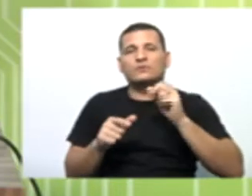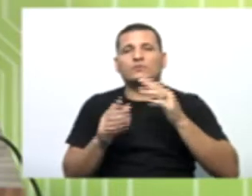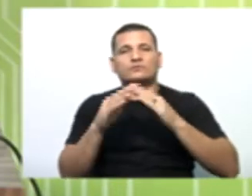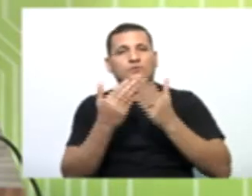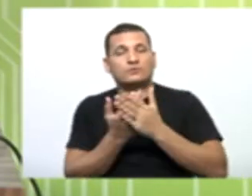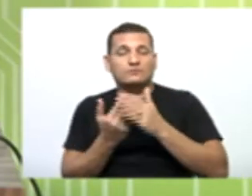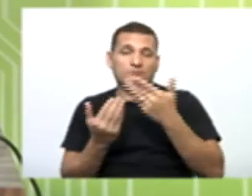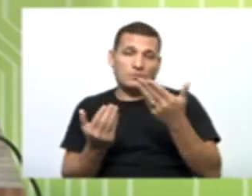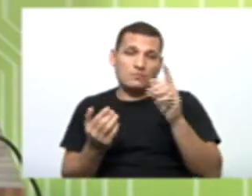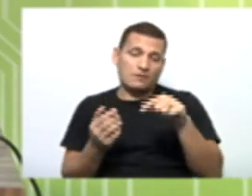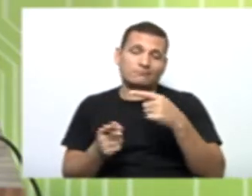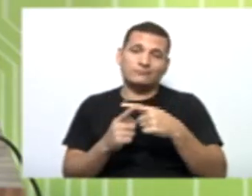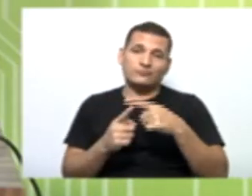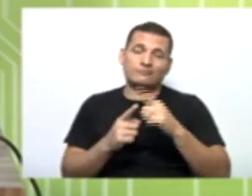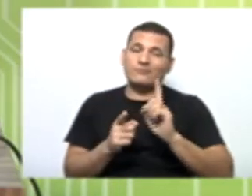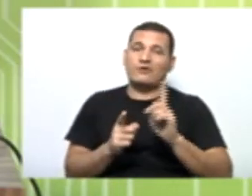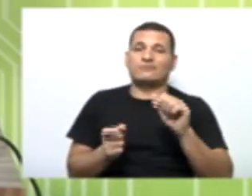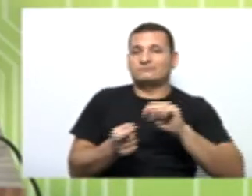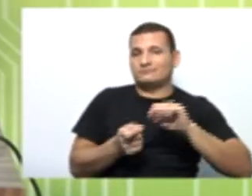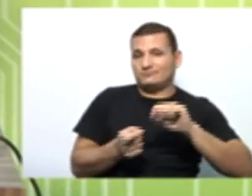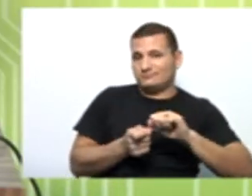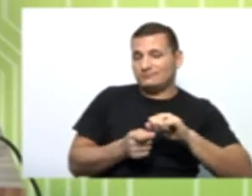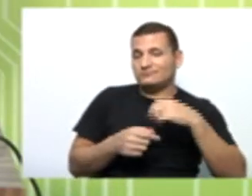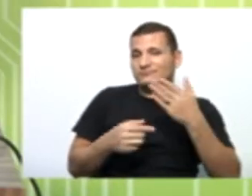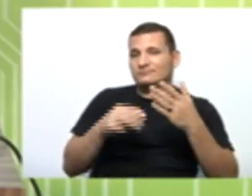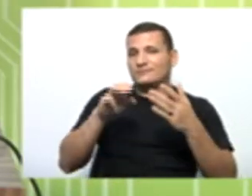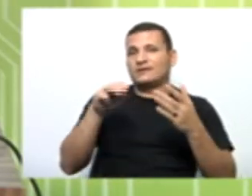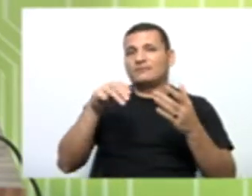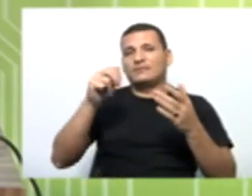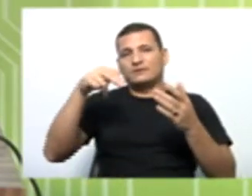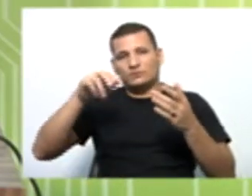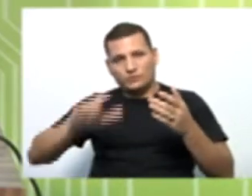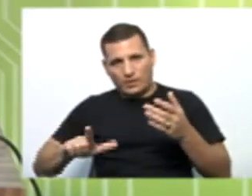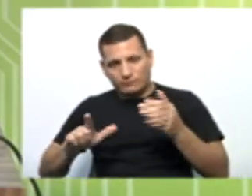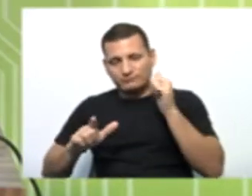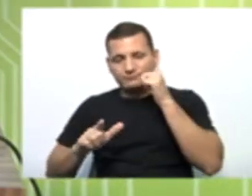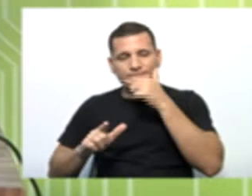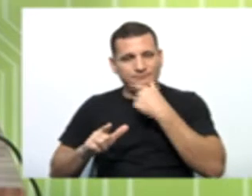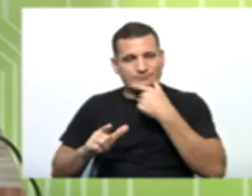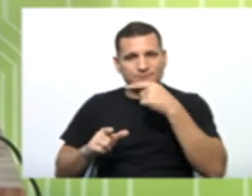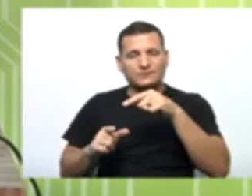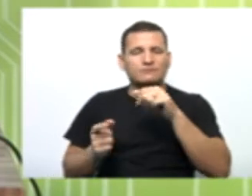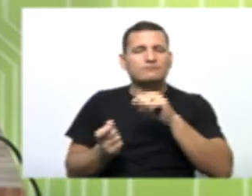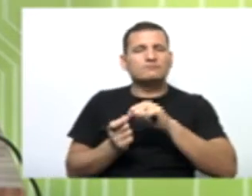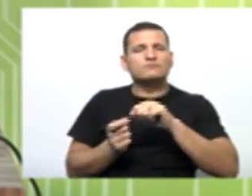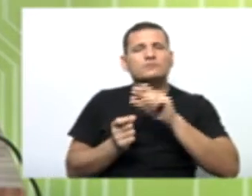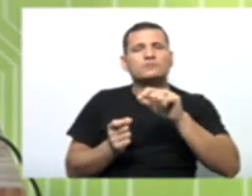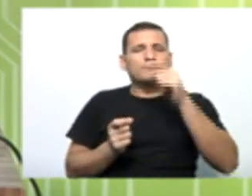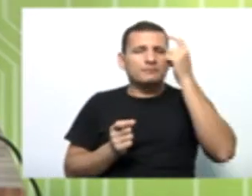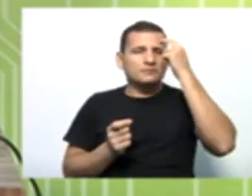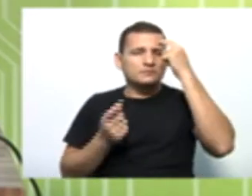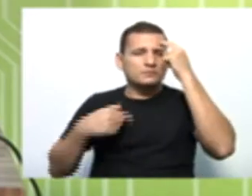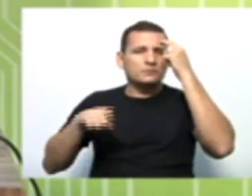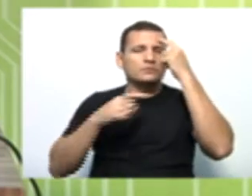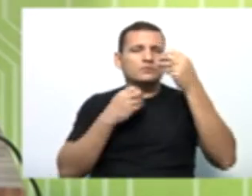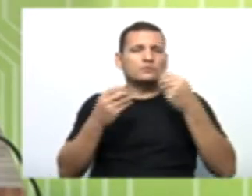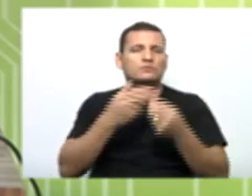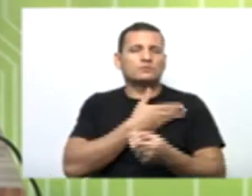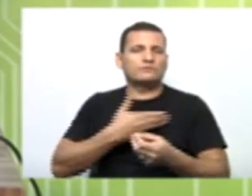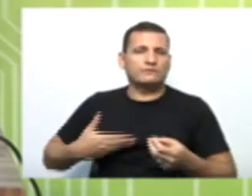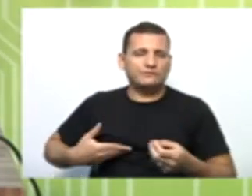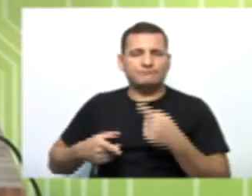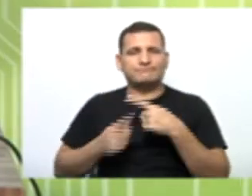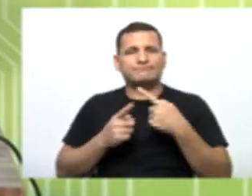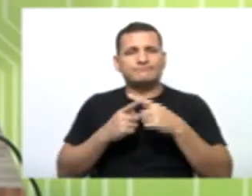ele não deveria ser feito. Então, Immanuel Kant nos faz pensar como os governos deveriam agir. Porque se eu sinto vergonha